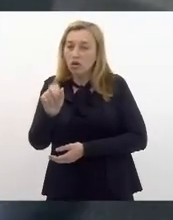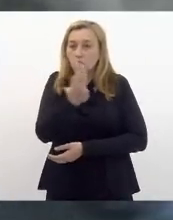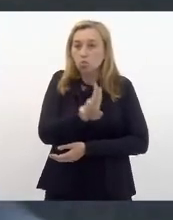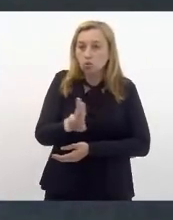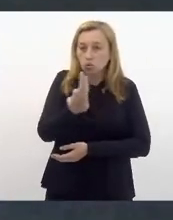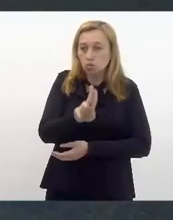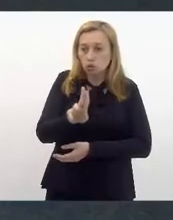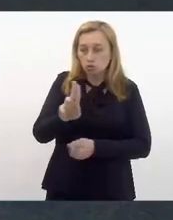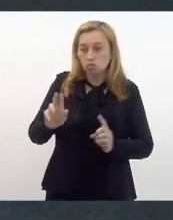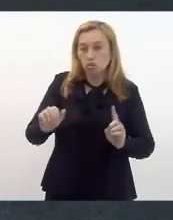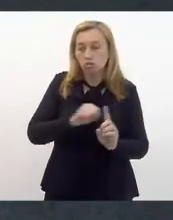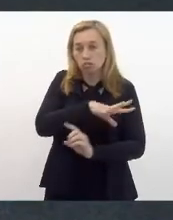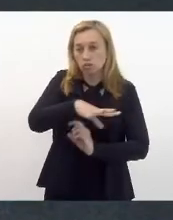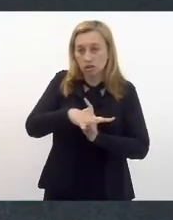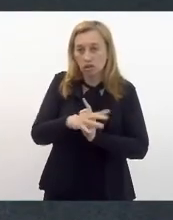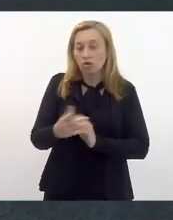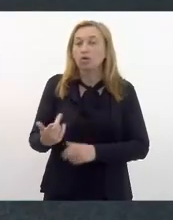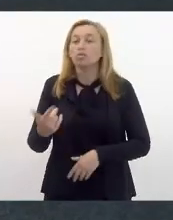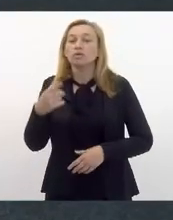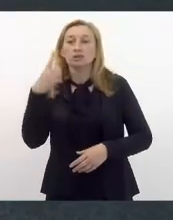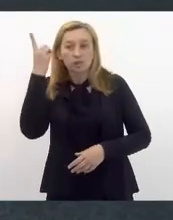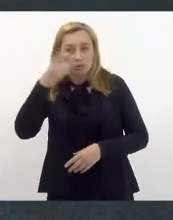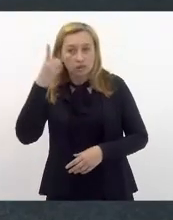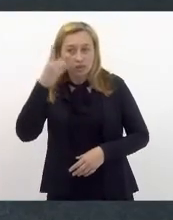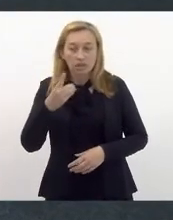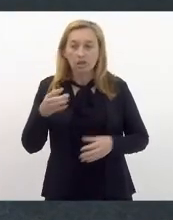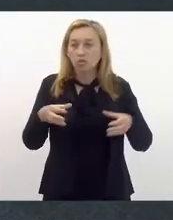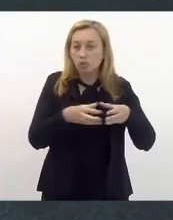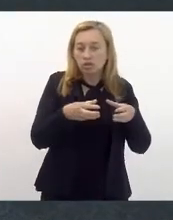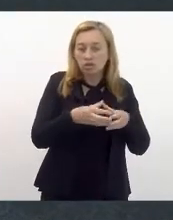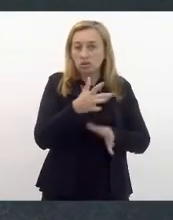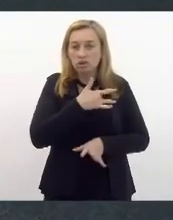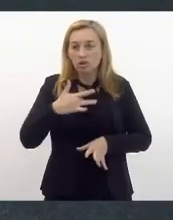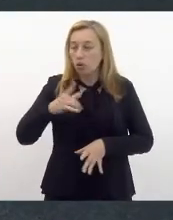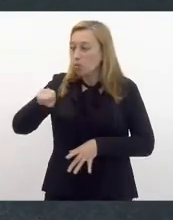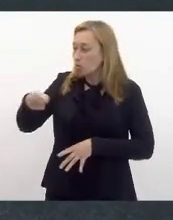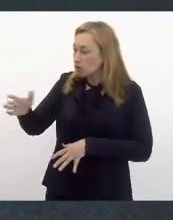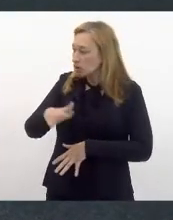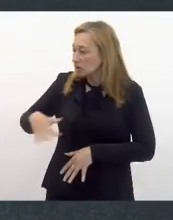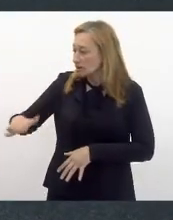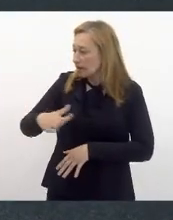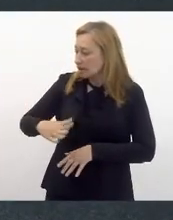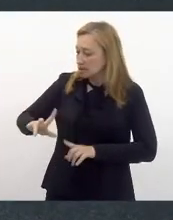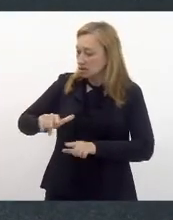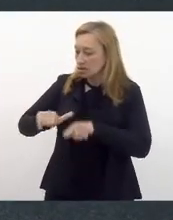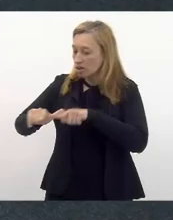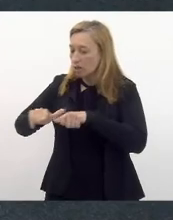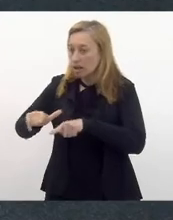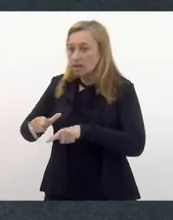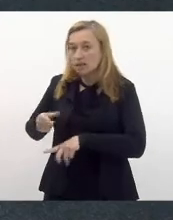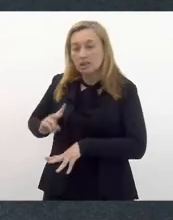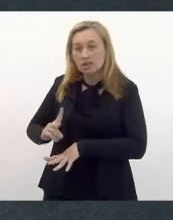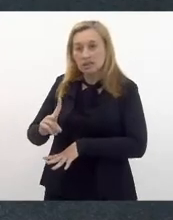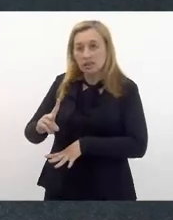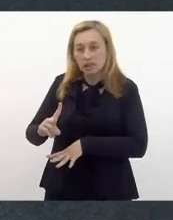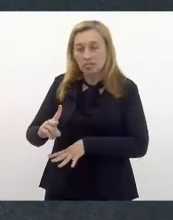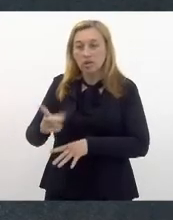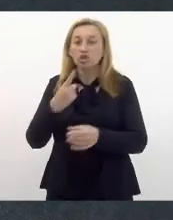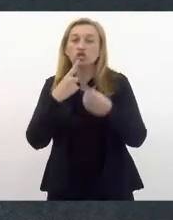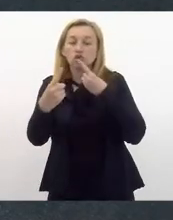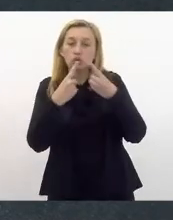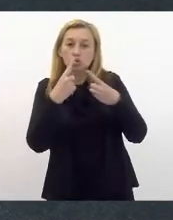nome social como deputada seja na comissão de saúde ou em outras áreas de atuação eu sempre estou